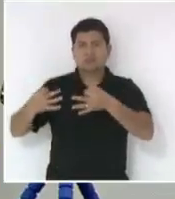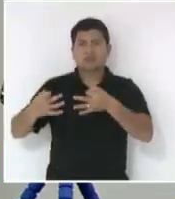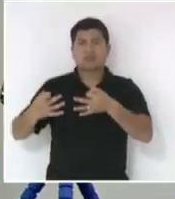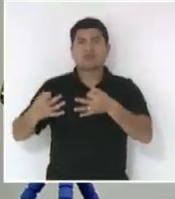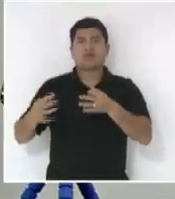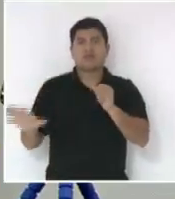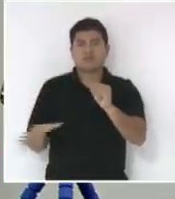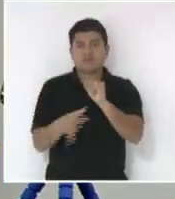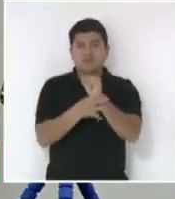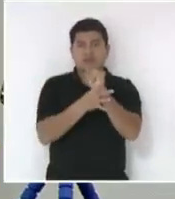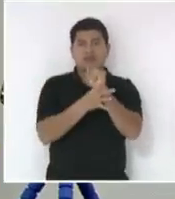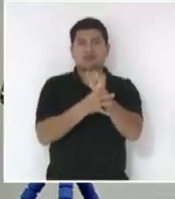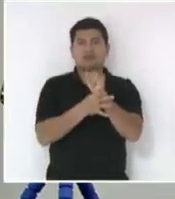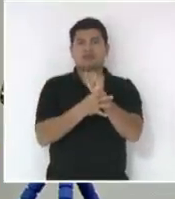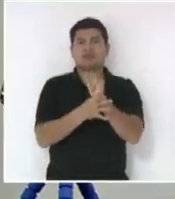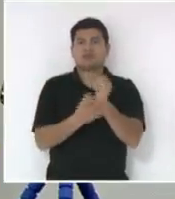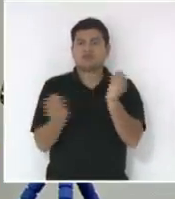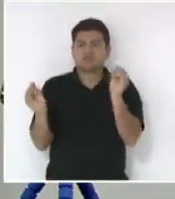a implementação